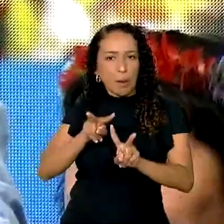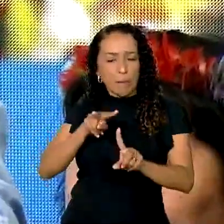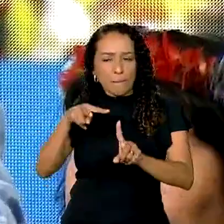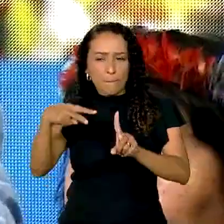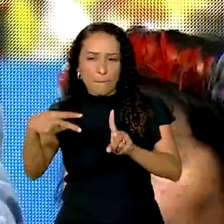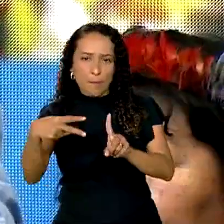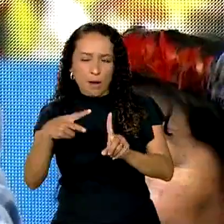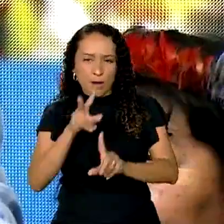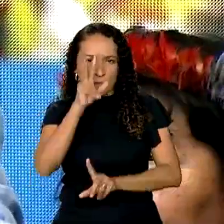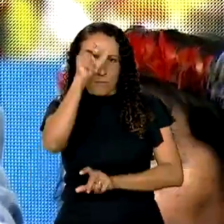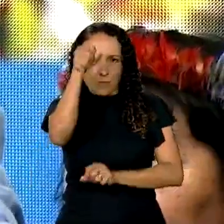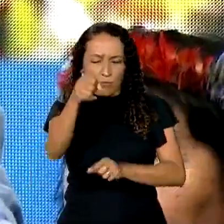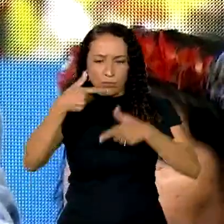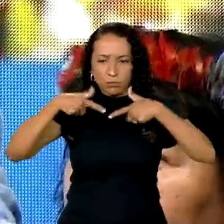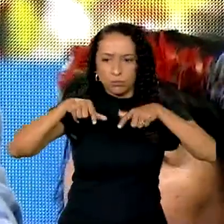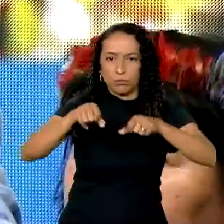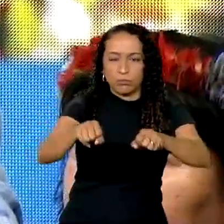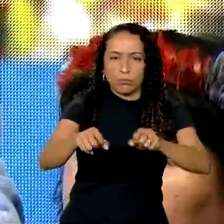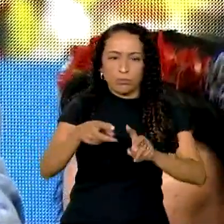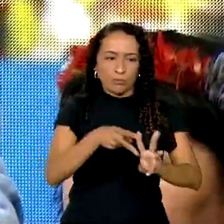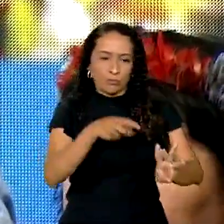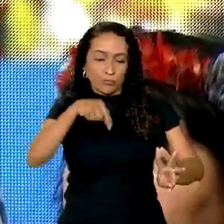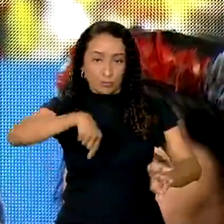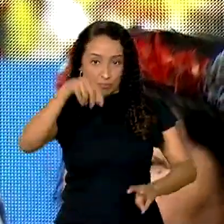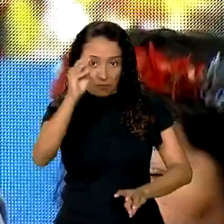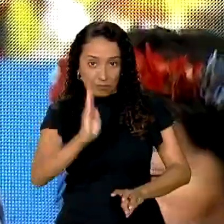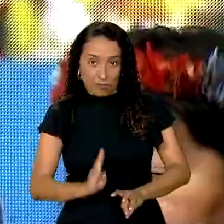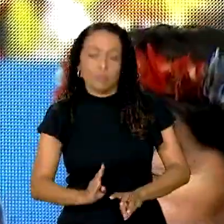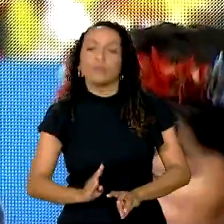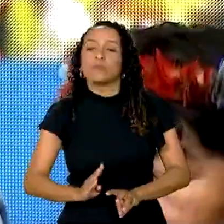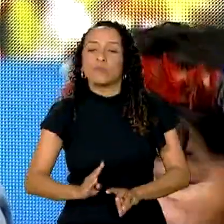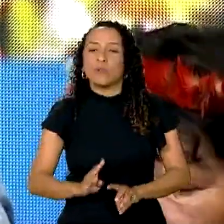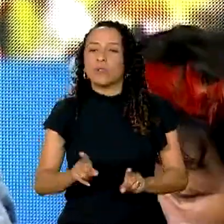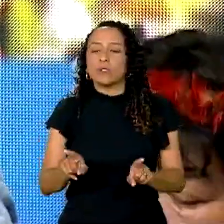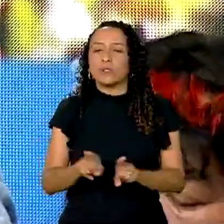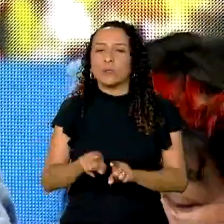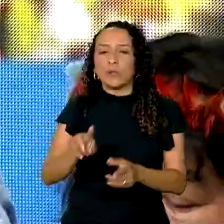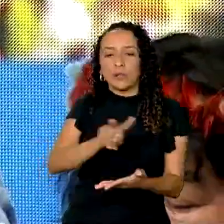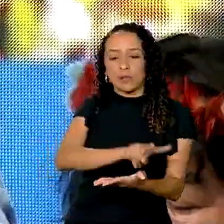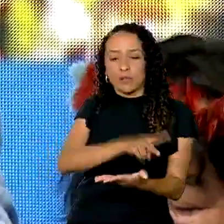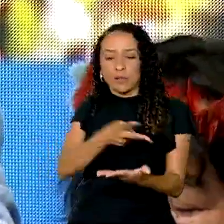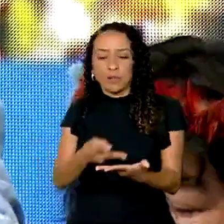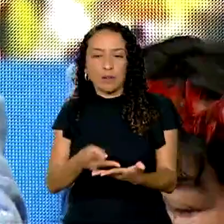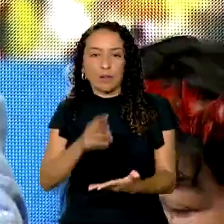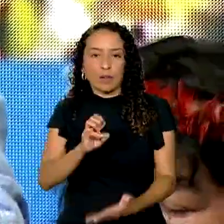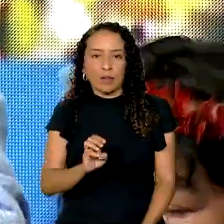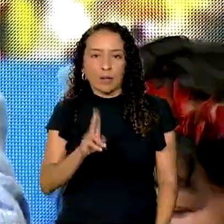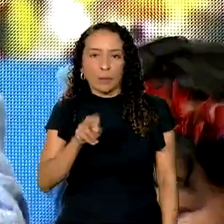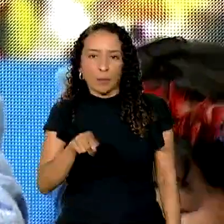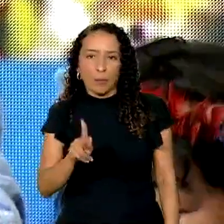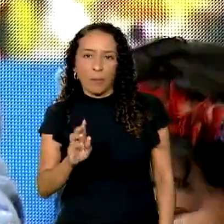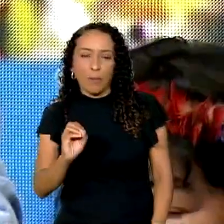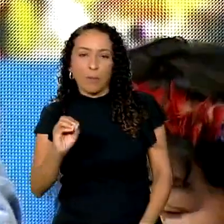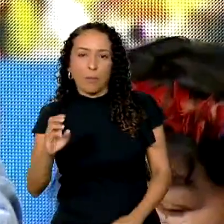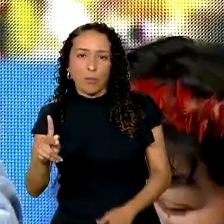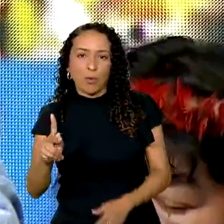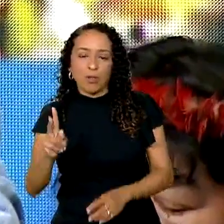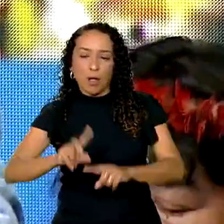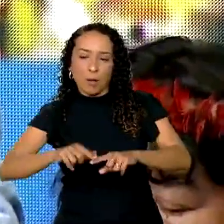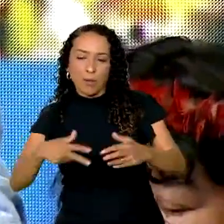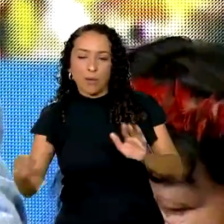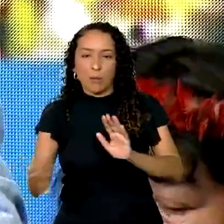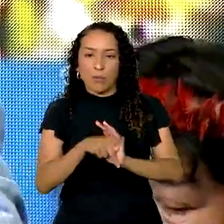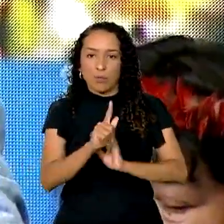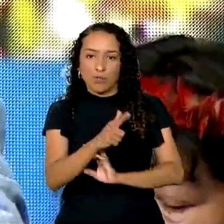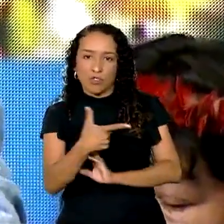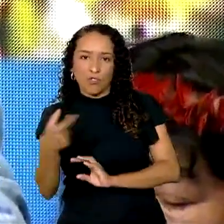de fortalecimento das línguas indígenas no Brasil, e nessa perspectiva uma tradução, o e-book, com material do